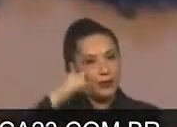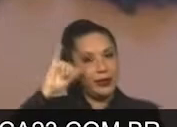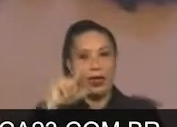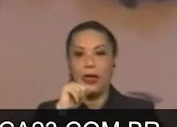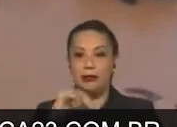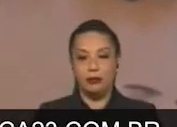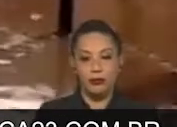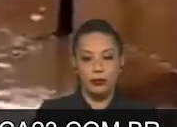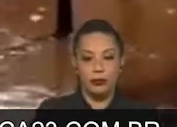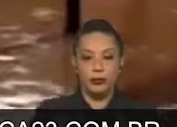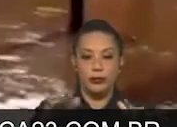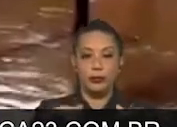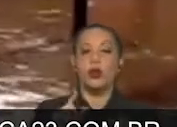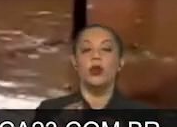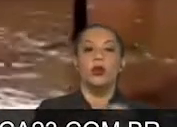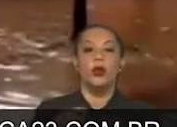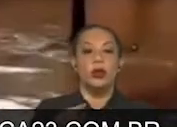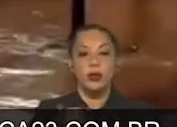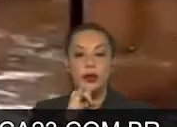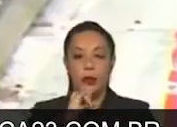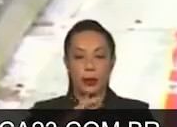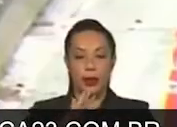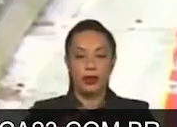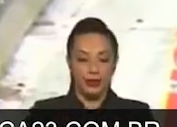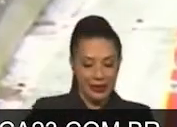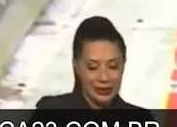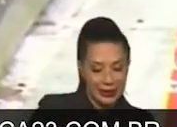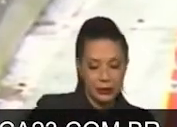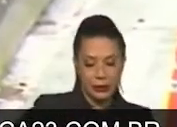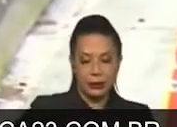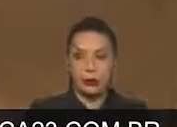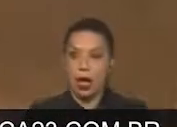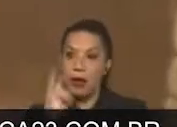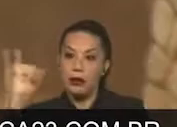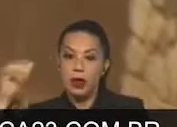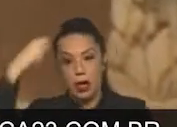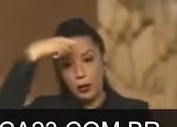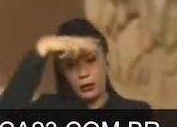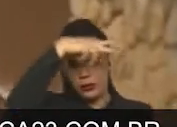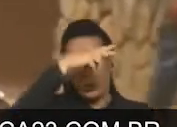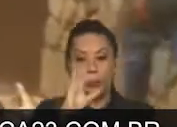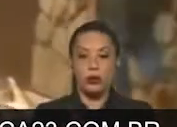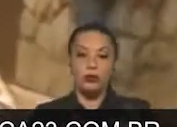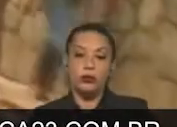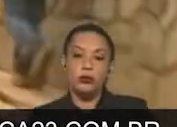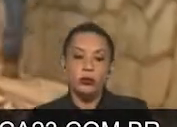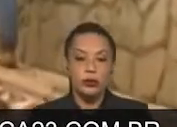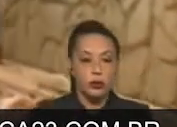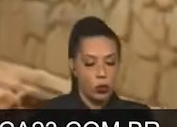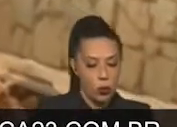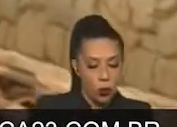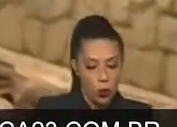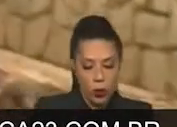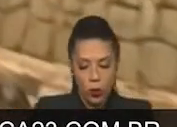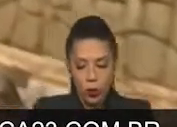e enchentes, como manter os ralos limpos e acionar a prefeitura para fazer a manutenção de bueiros, além